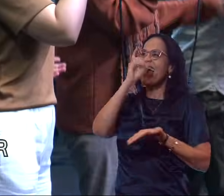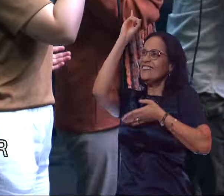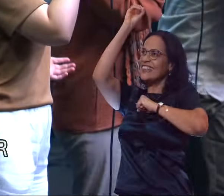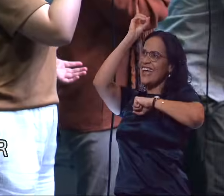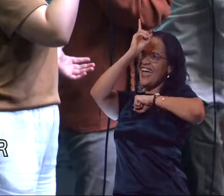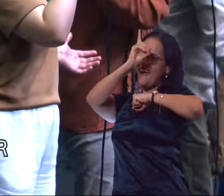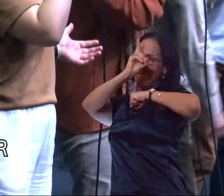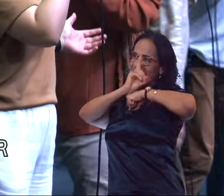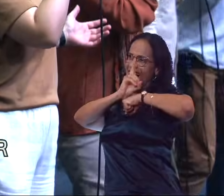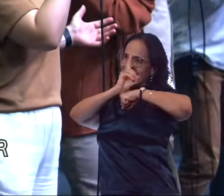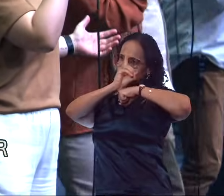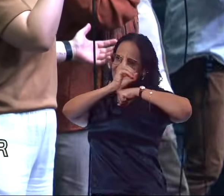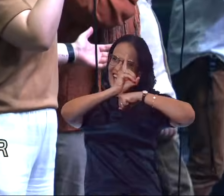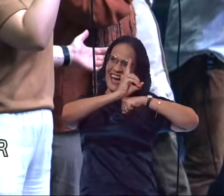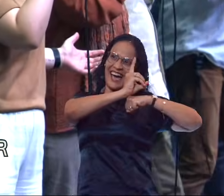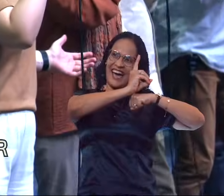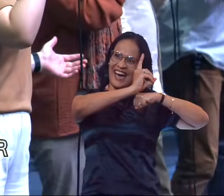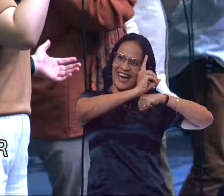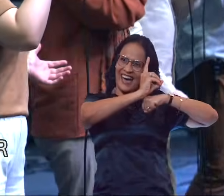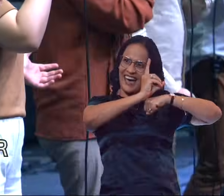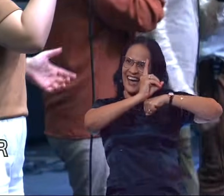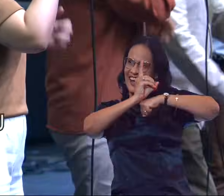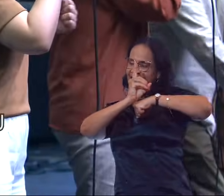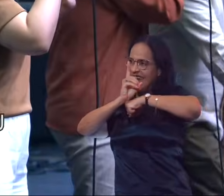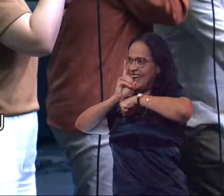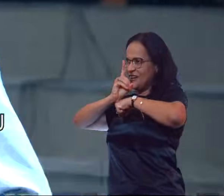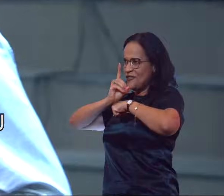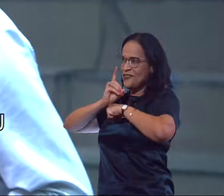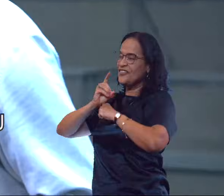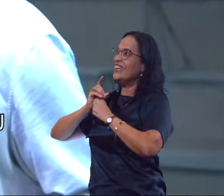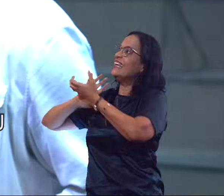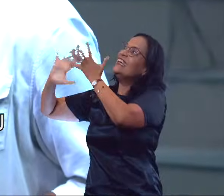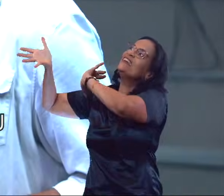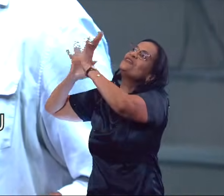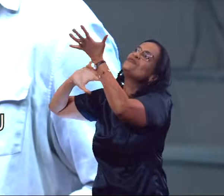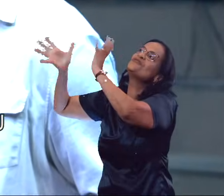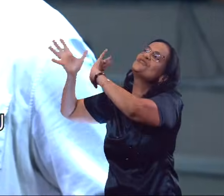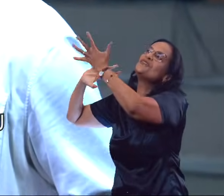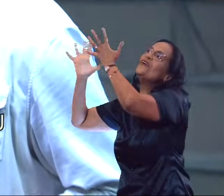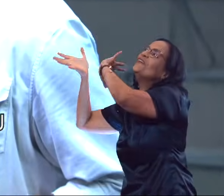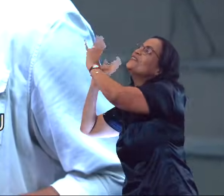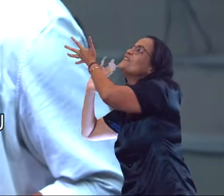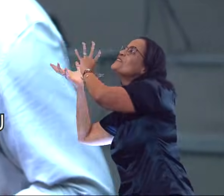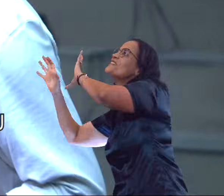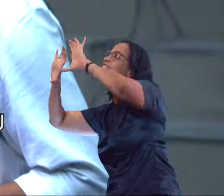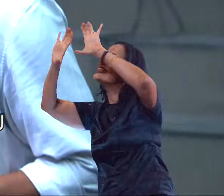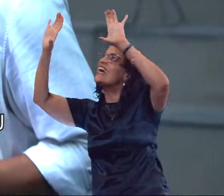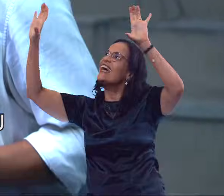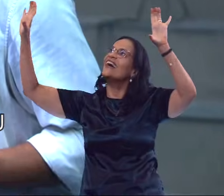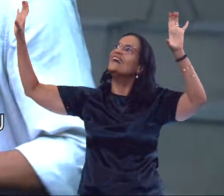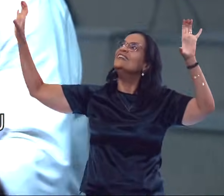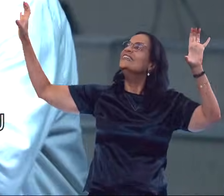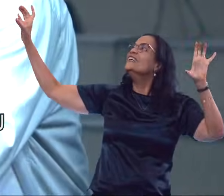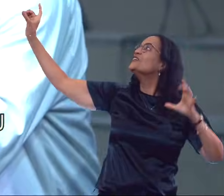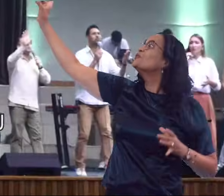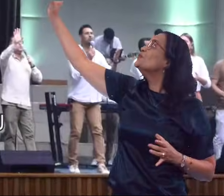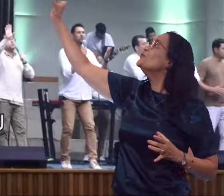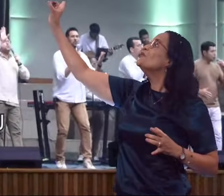coração é teu altar. Quero ouvir o som do